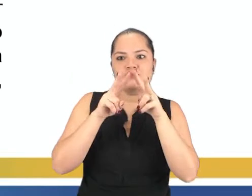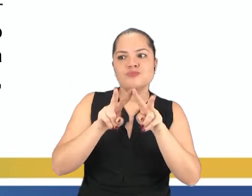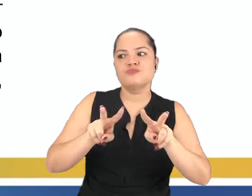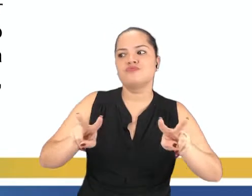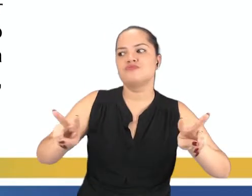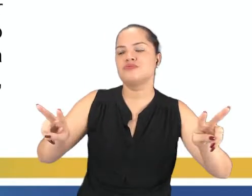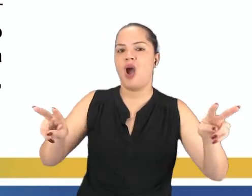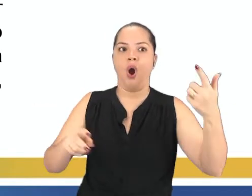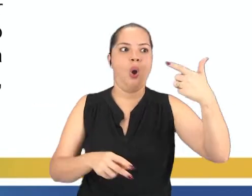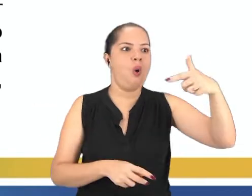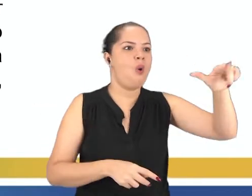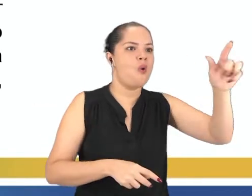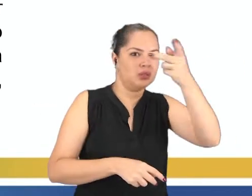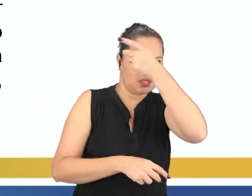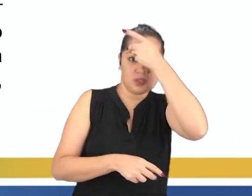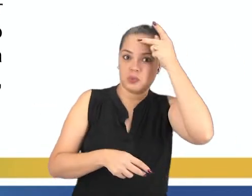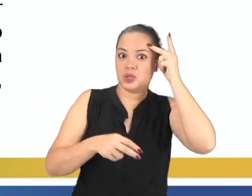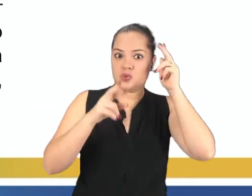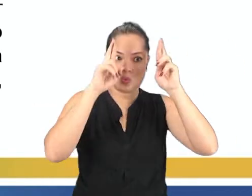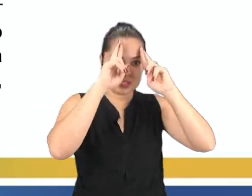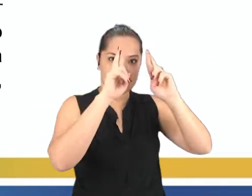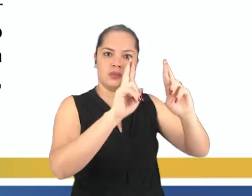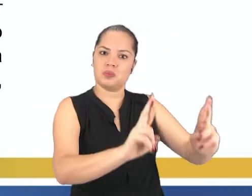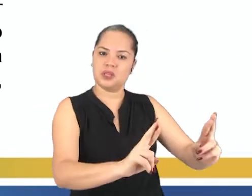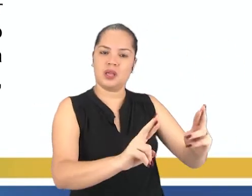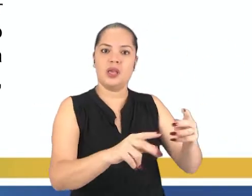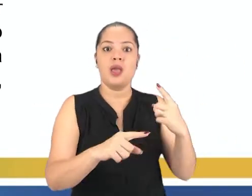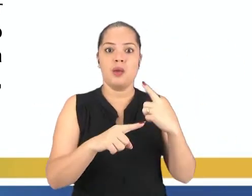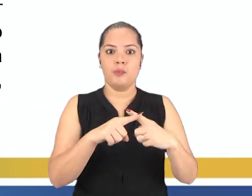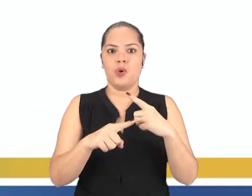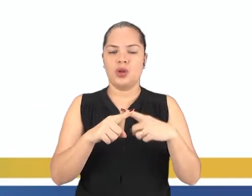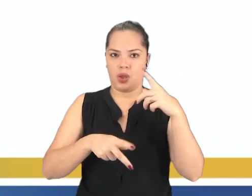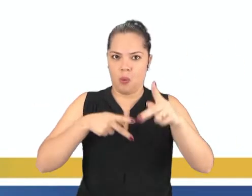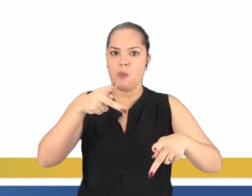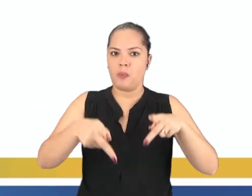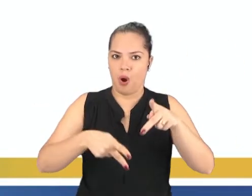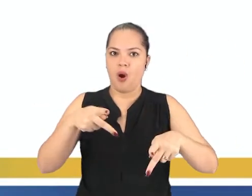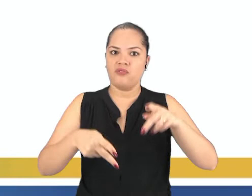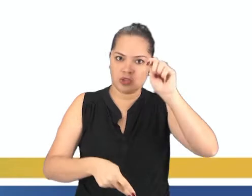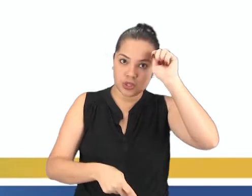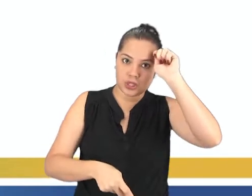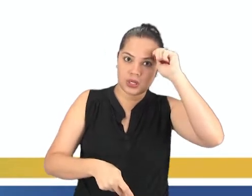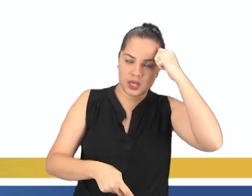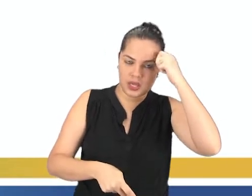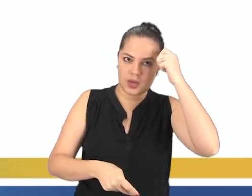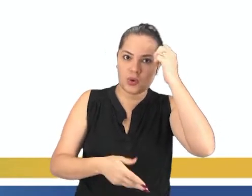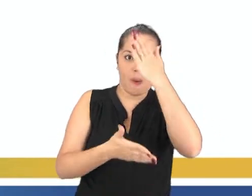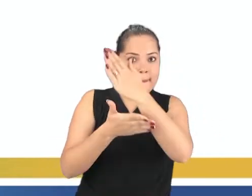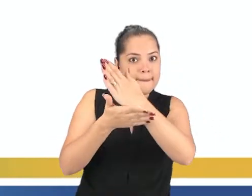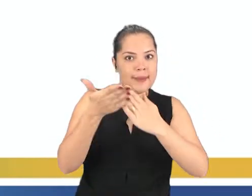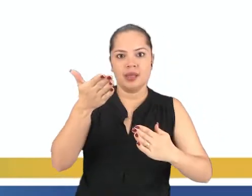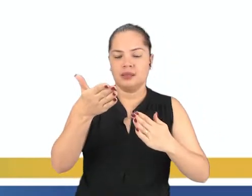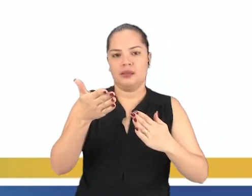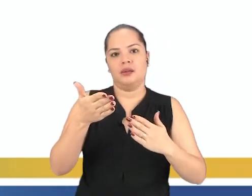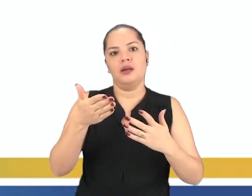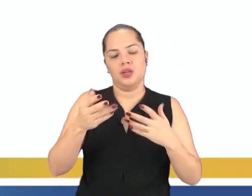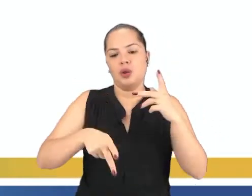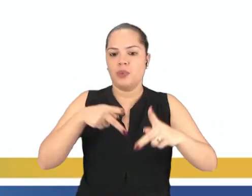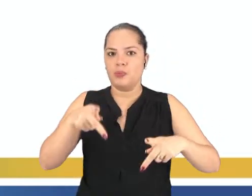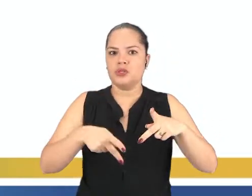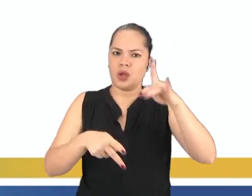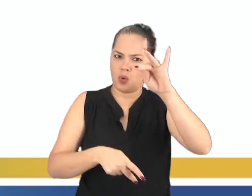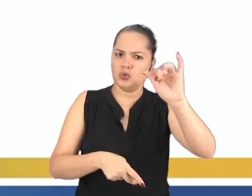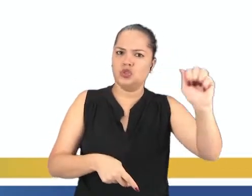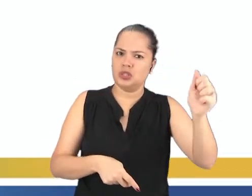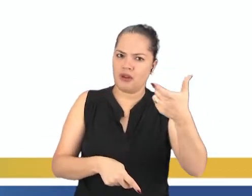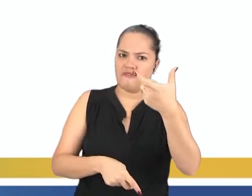mais pessoas. Somos mais da metade da população. Poxa! O 20 de novembro é mais um dia para